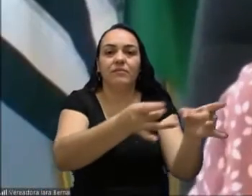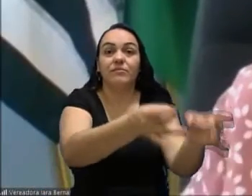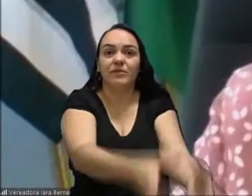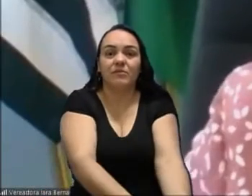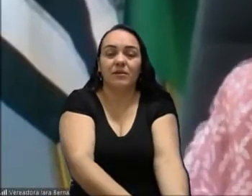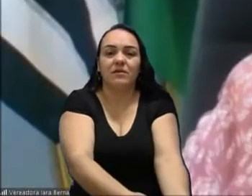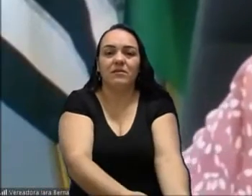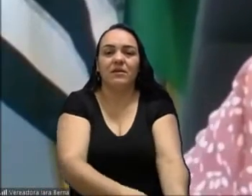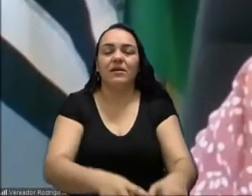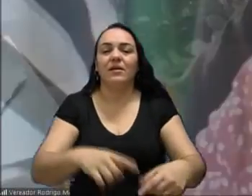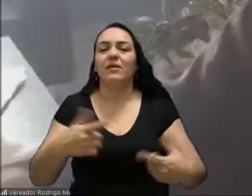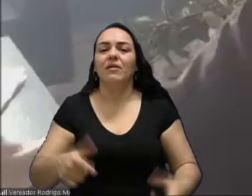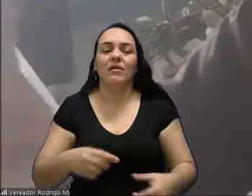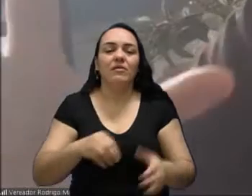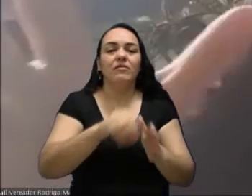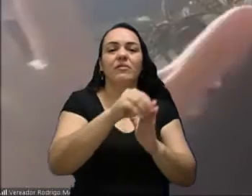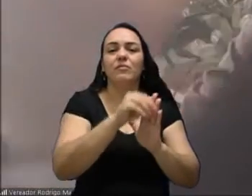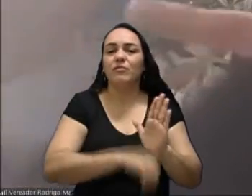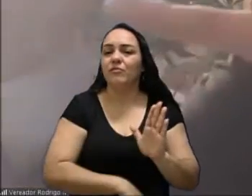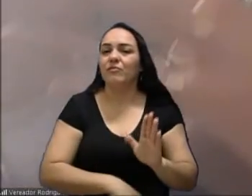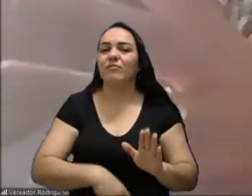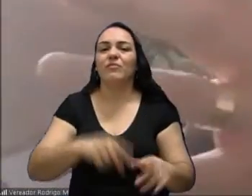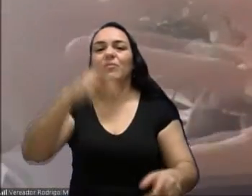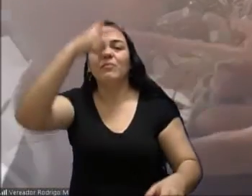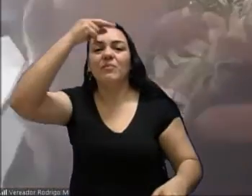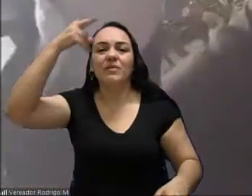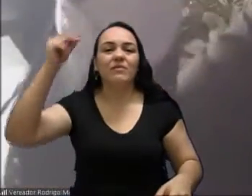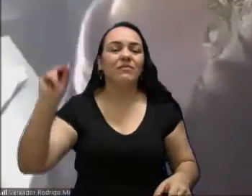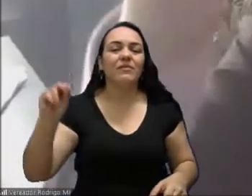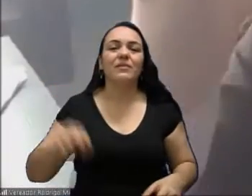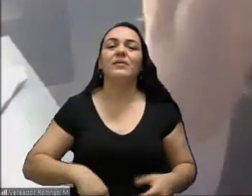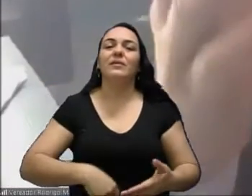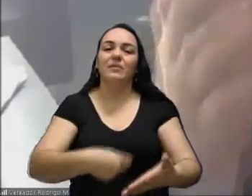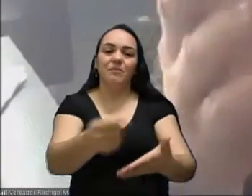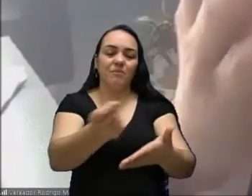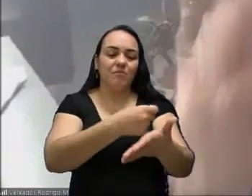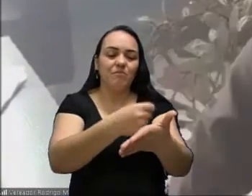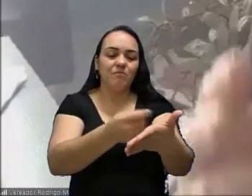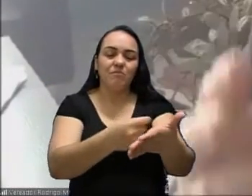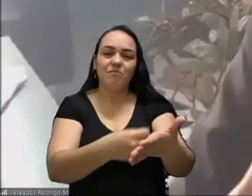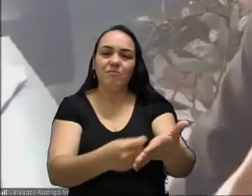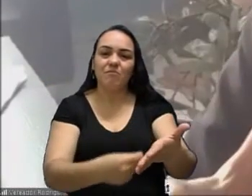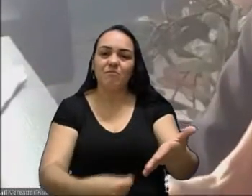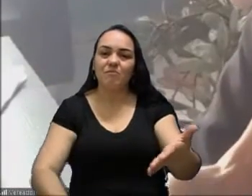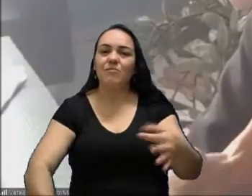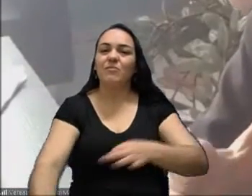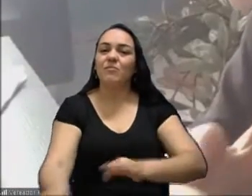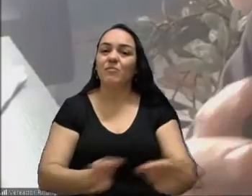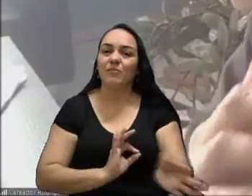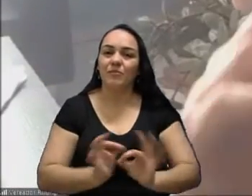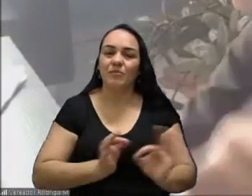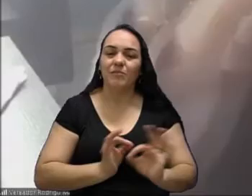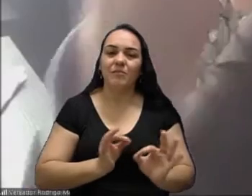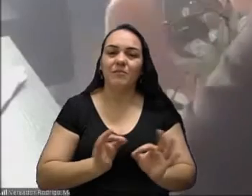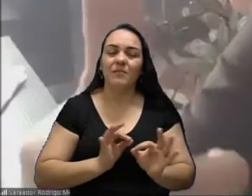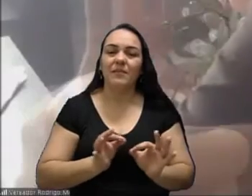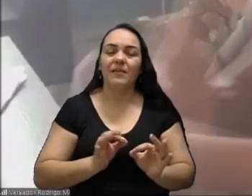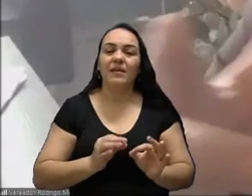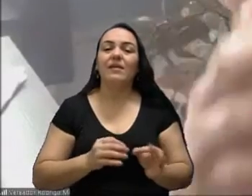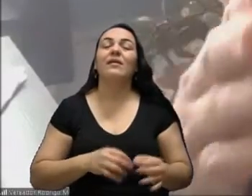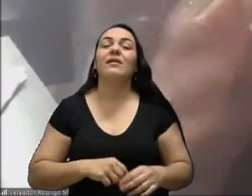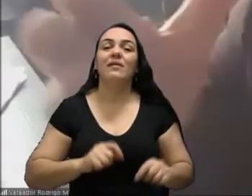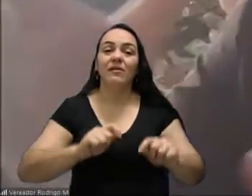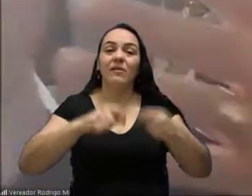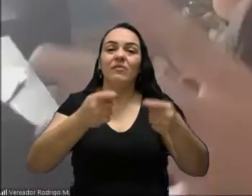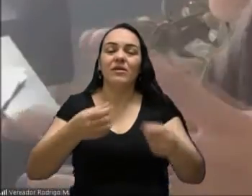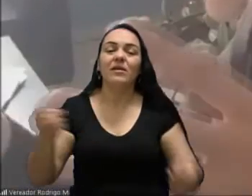fizemos ofício pra prefeitura, coisa e tal, a prefeitura agora redigiu um documento, um projeto, Dini, que vai renovar,